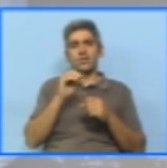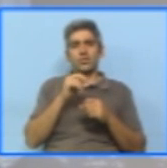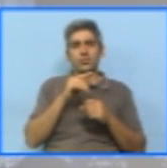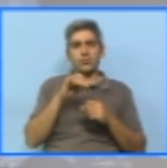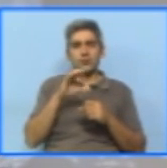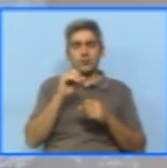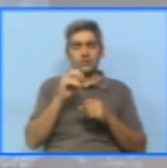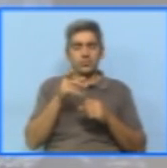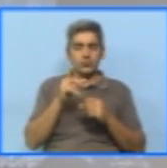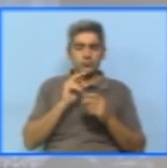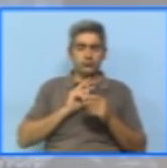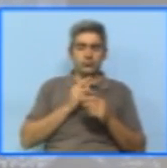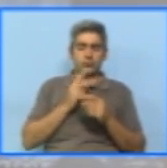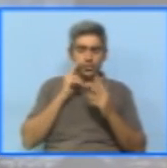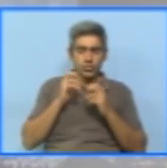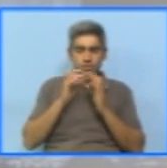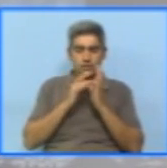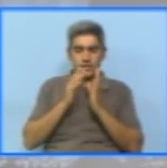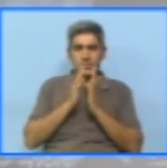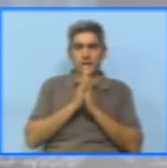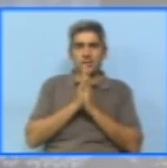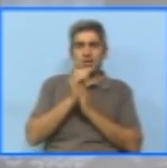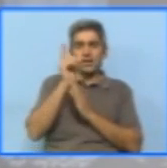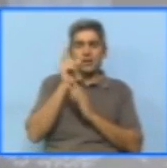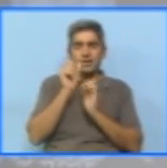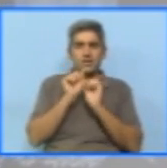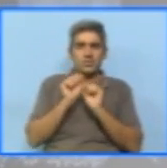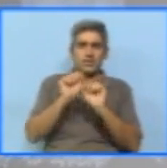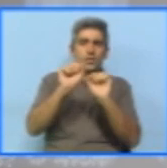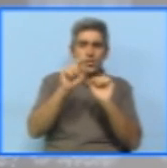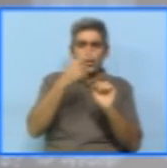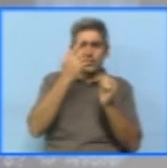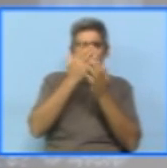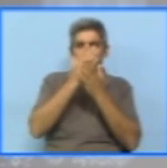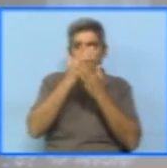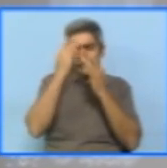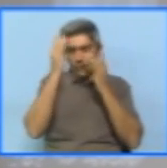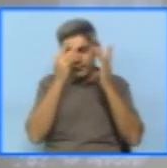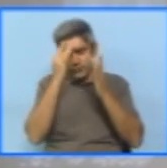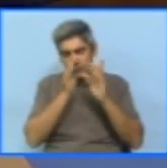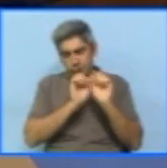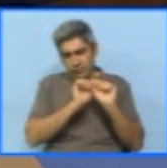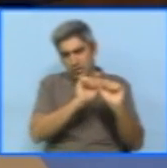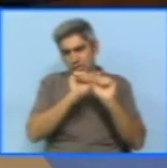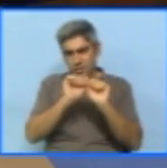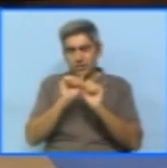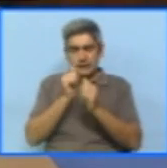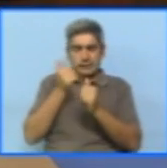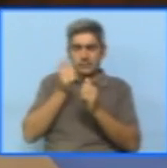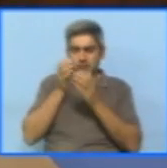que descobre Deus e rejeita todas as outras escolas, outras correntes filosóficas, mas ainda